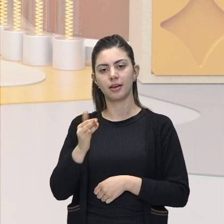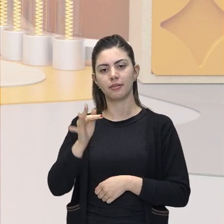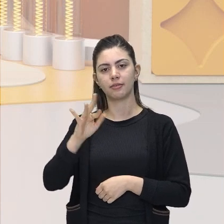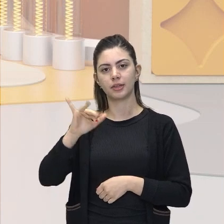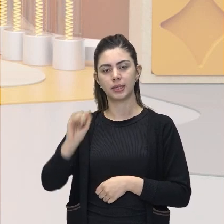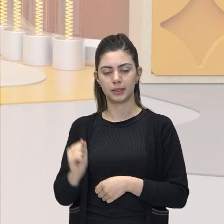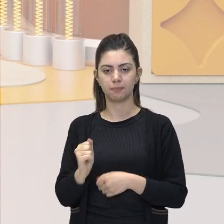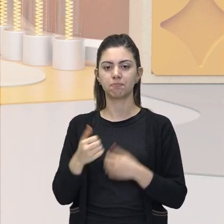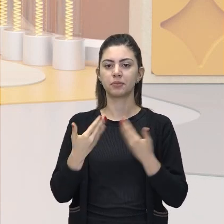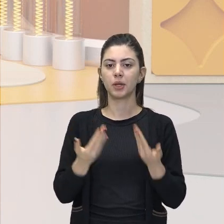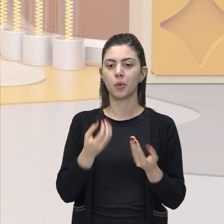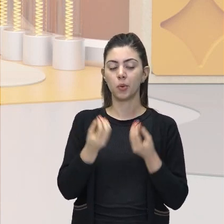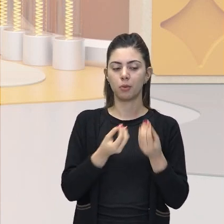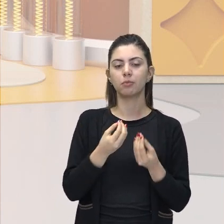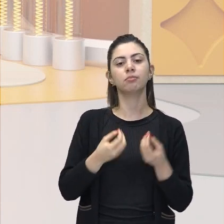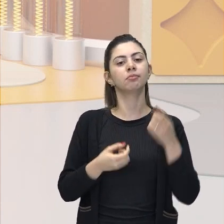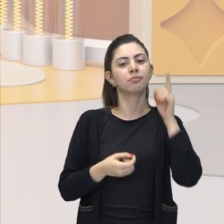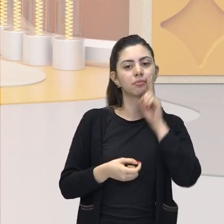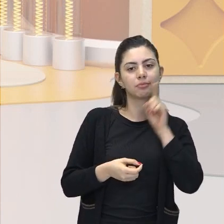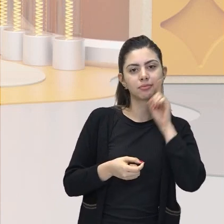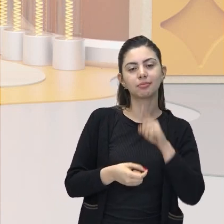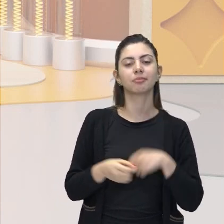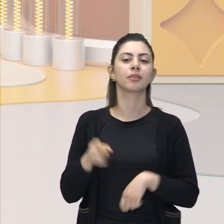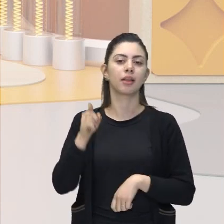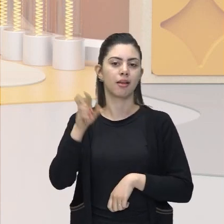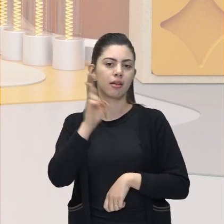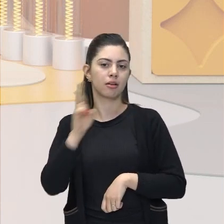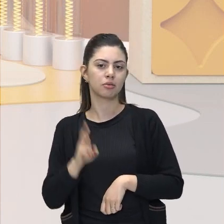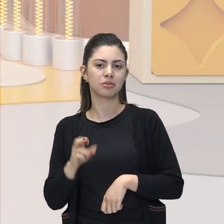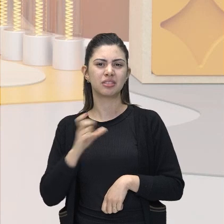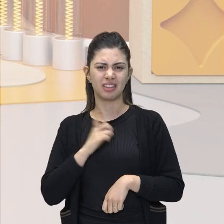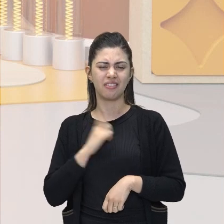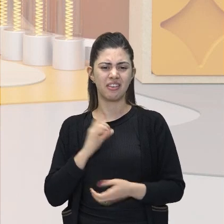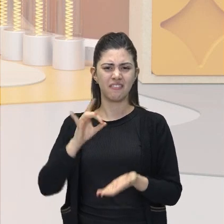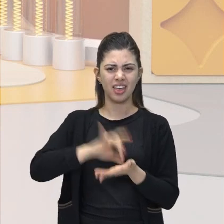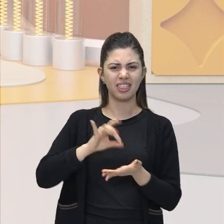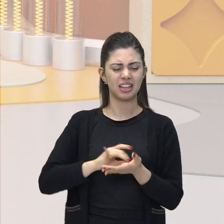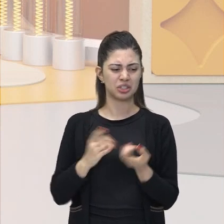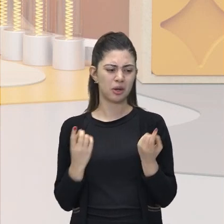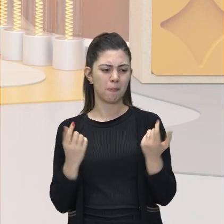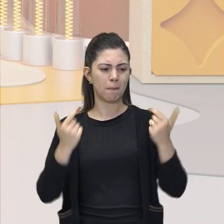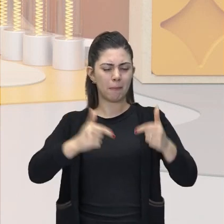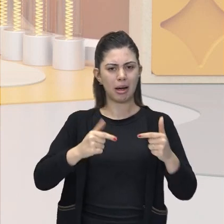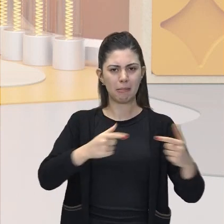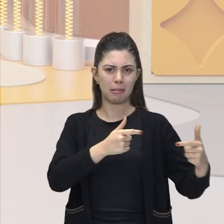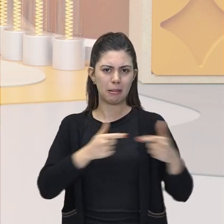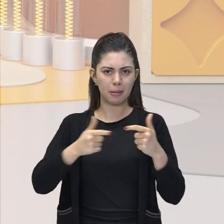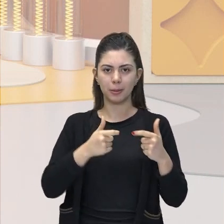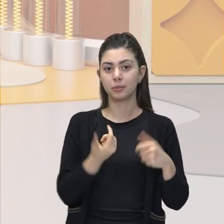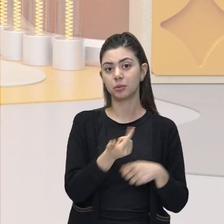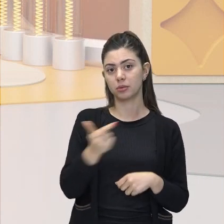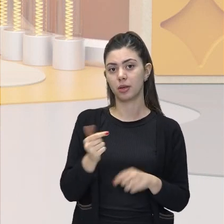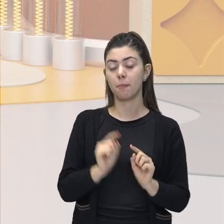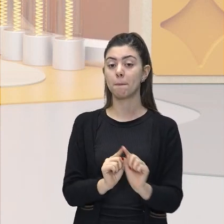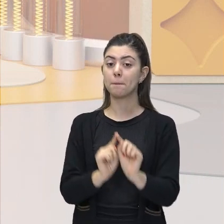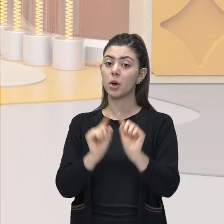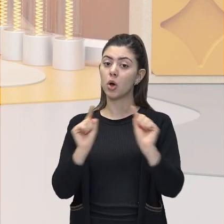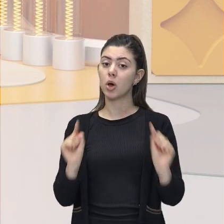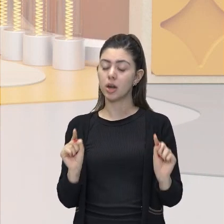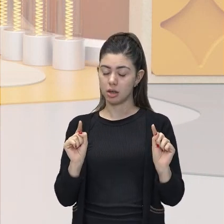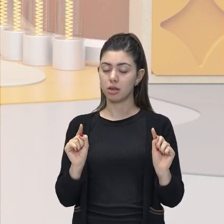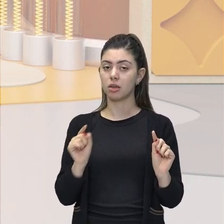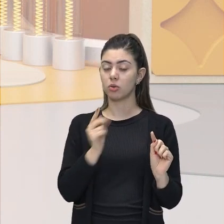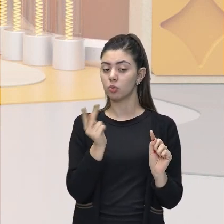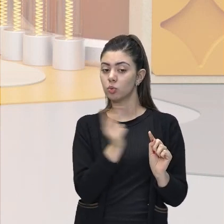Estados Unidos e União Soviética, eles nunca chegaram a se enfrentar de uma forma mais direta. Porém, eles